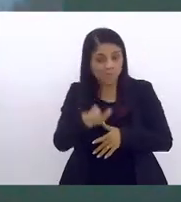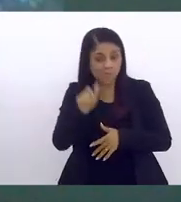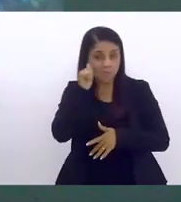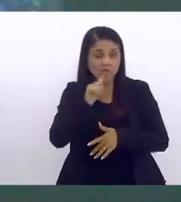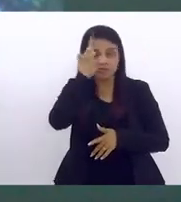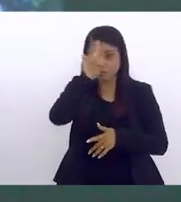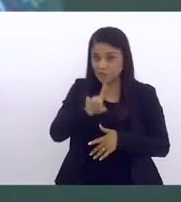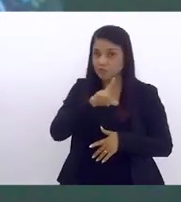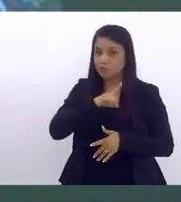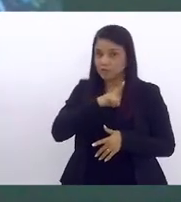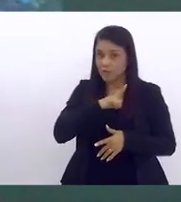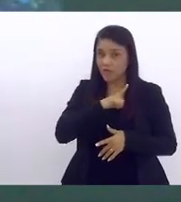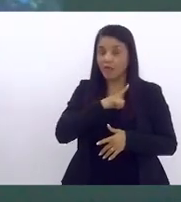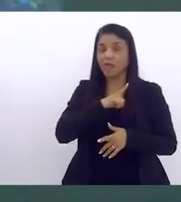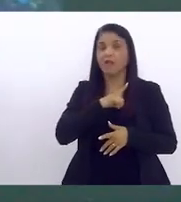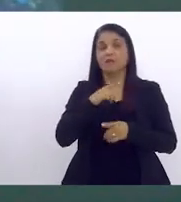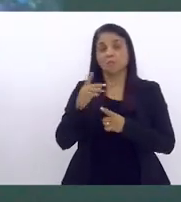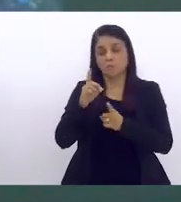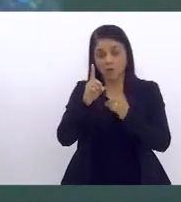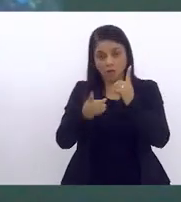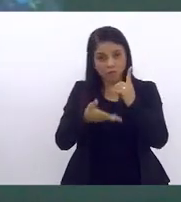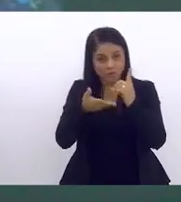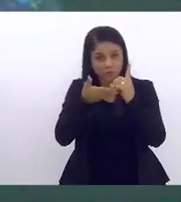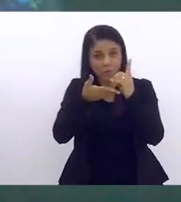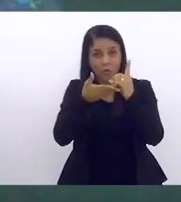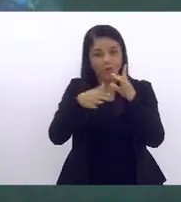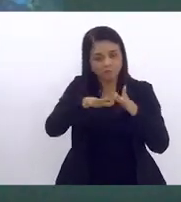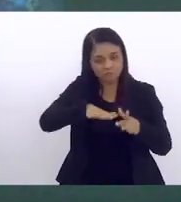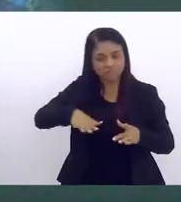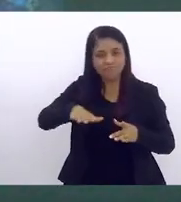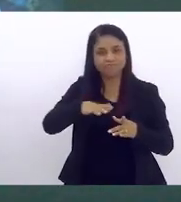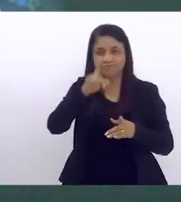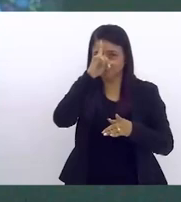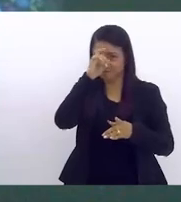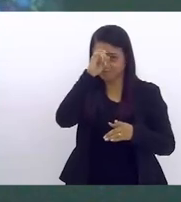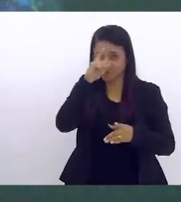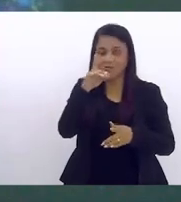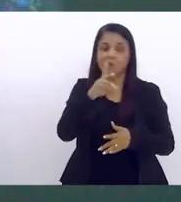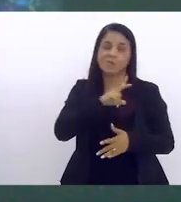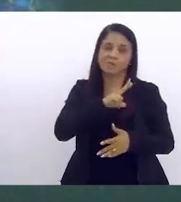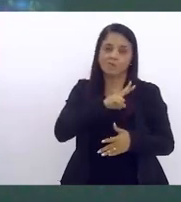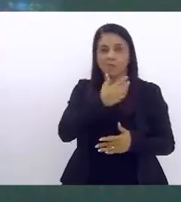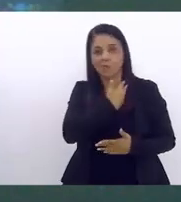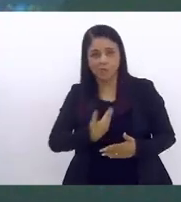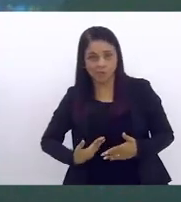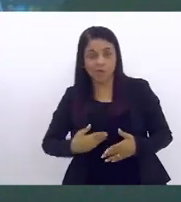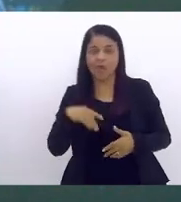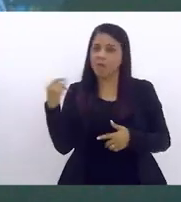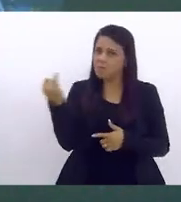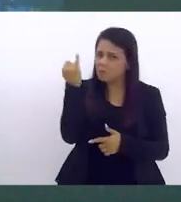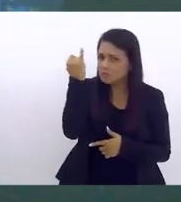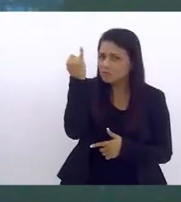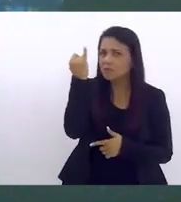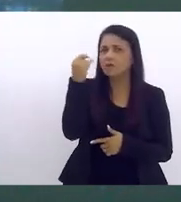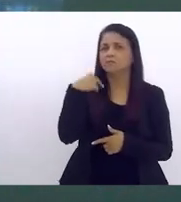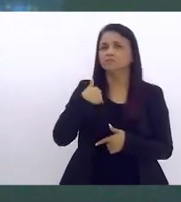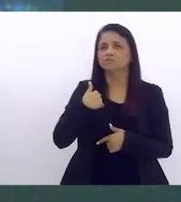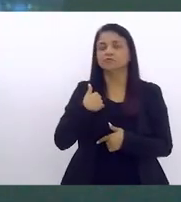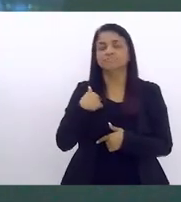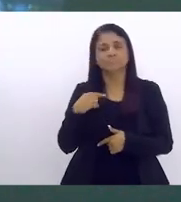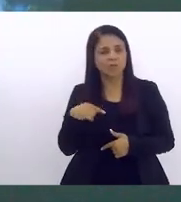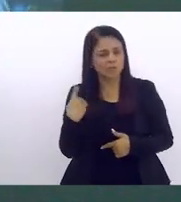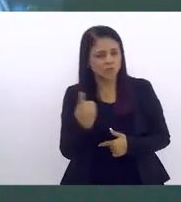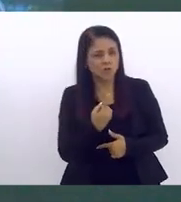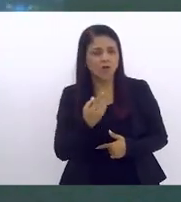ela decida ter uma doula dentro do espaço público e privado, a gente acha que isso é importante. Nós achamos que